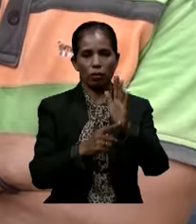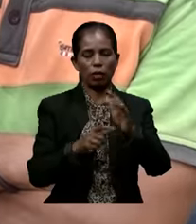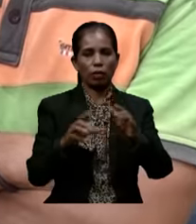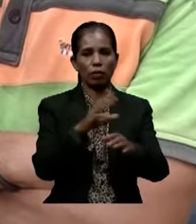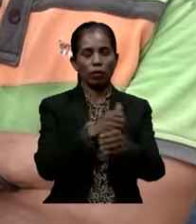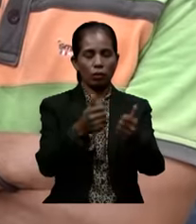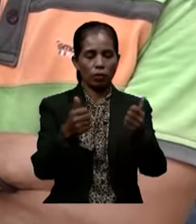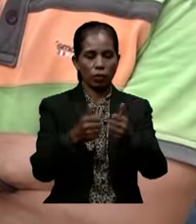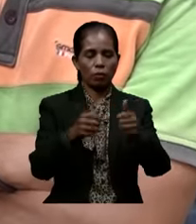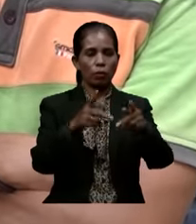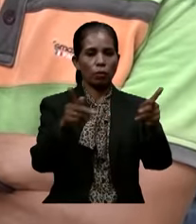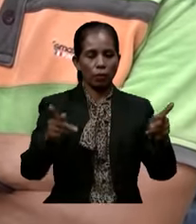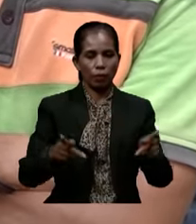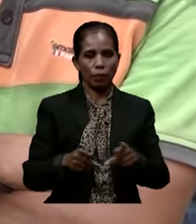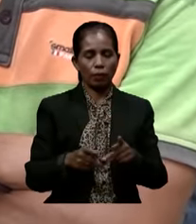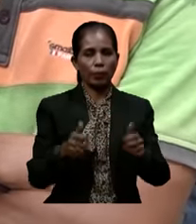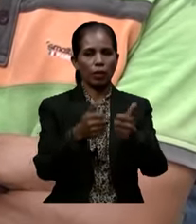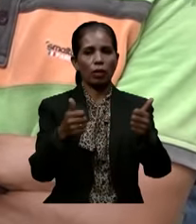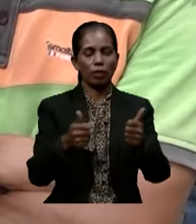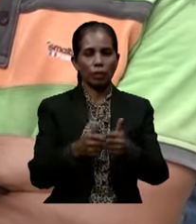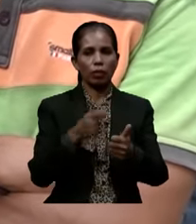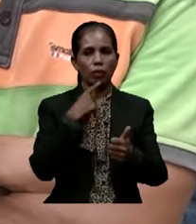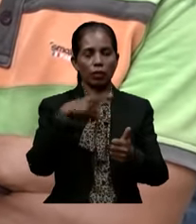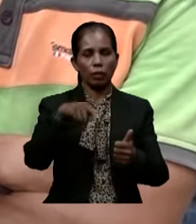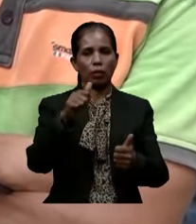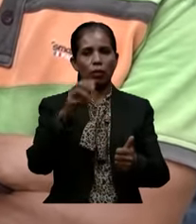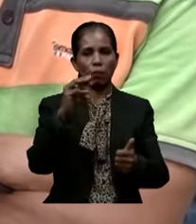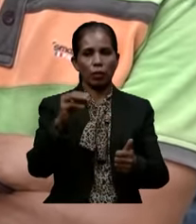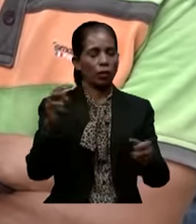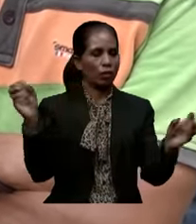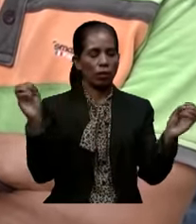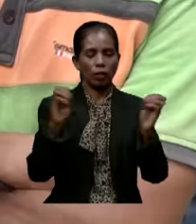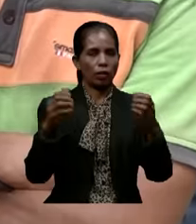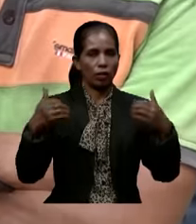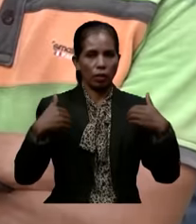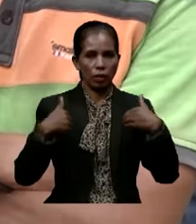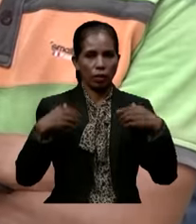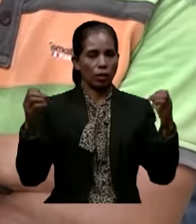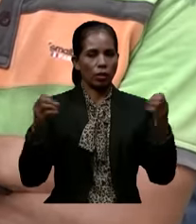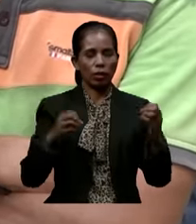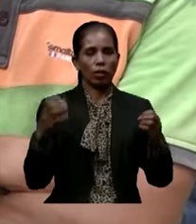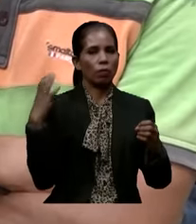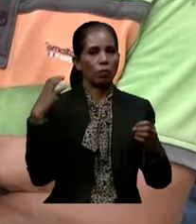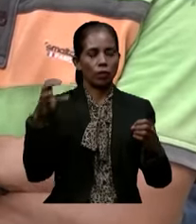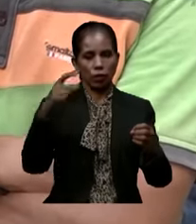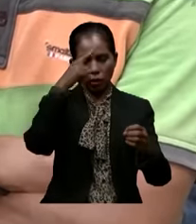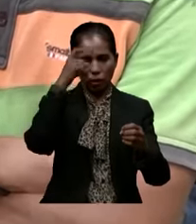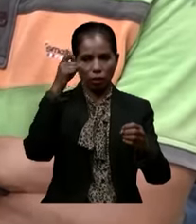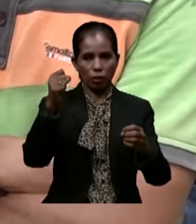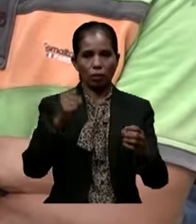posto hopang mas a administrador posto hopamos la ya e la ya competência para tu tamba